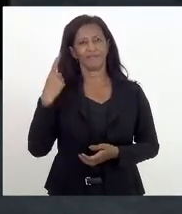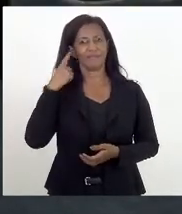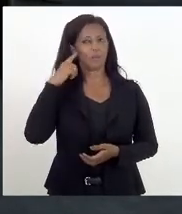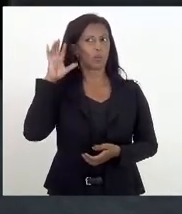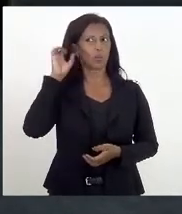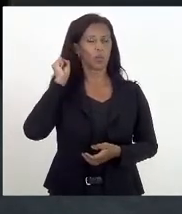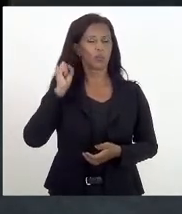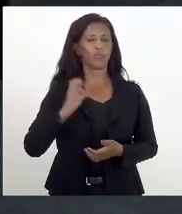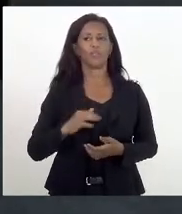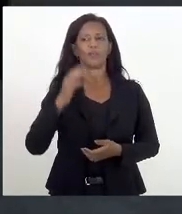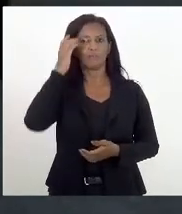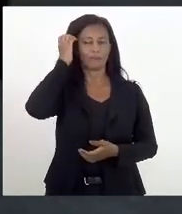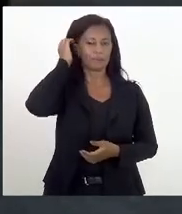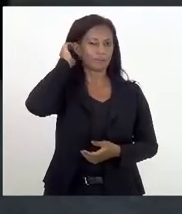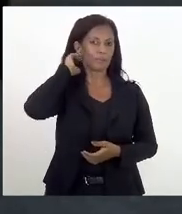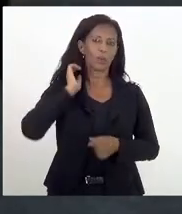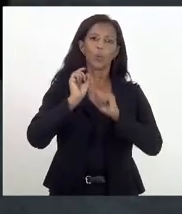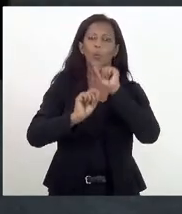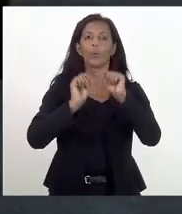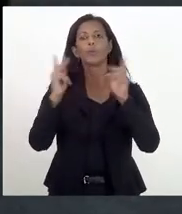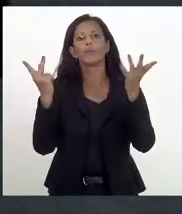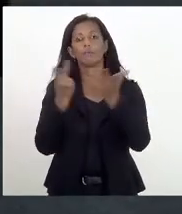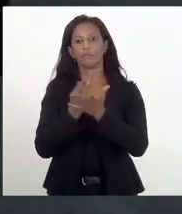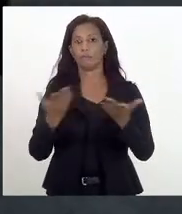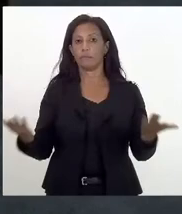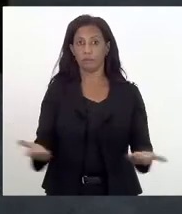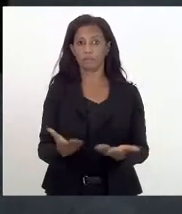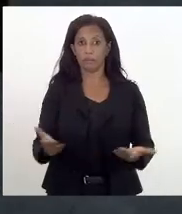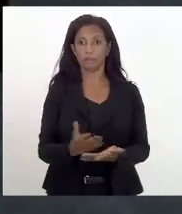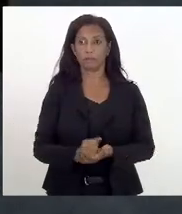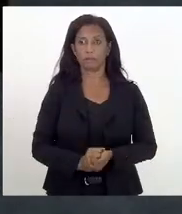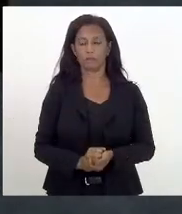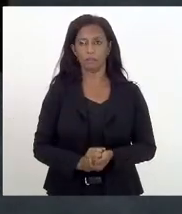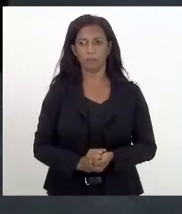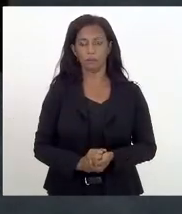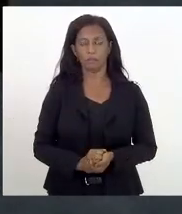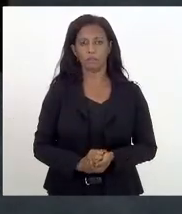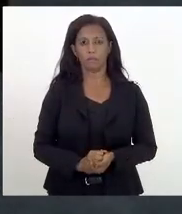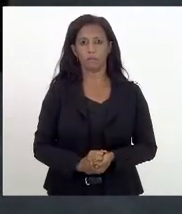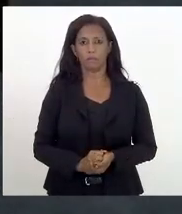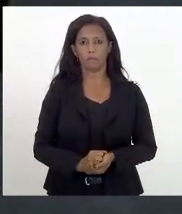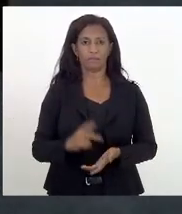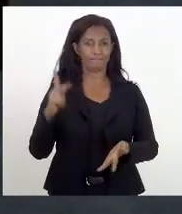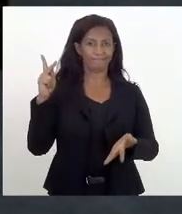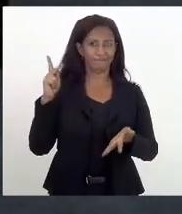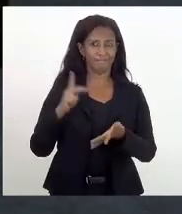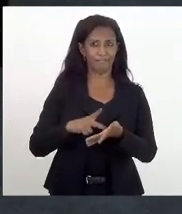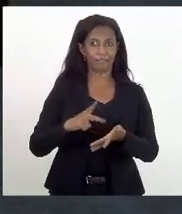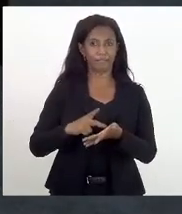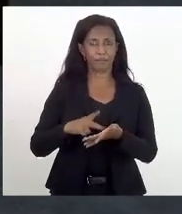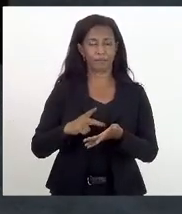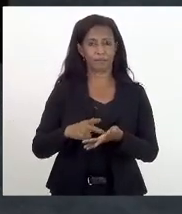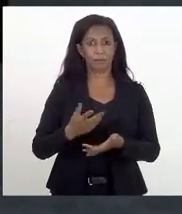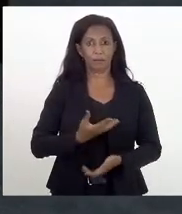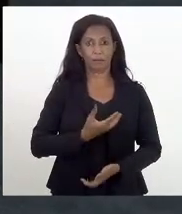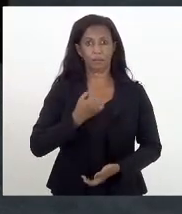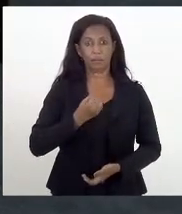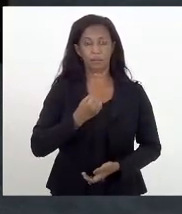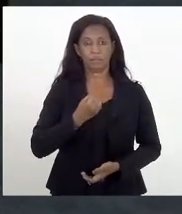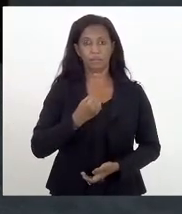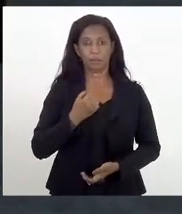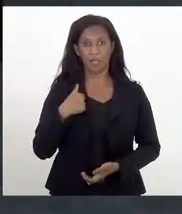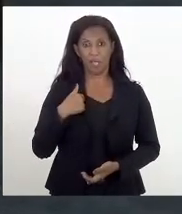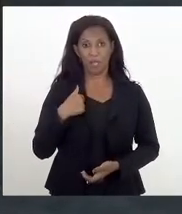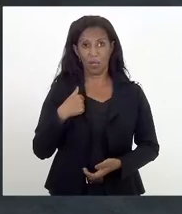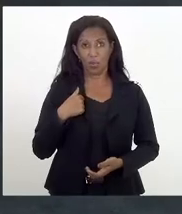o deputado sobre o Episódio de hoje o episódio que de fato chocou o a todos nós E eu inclusive